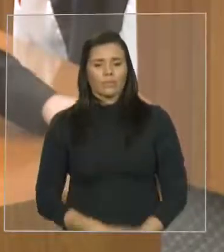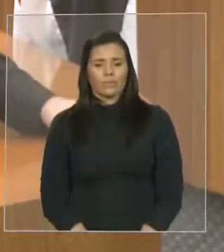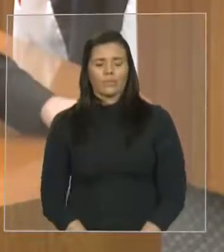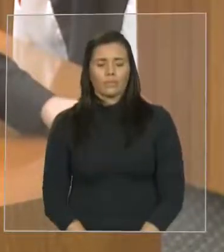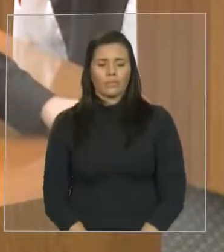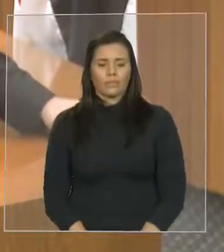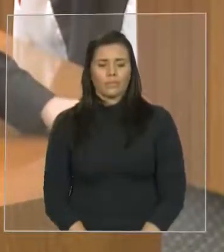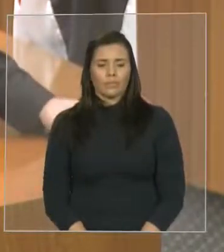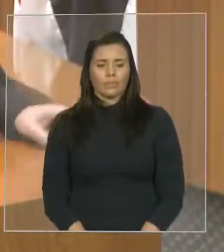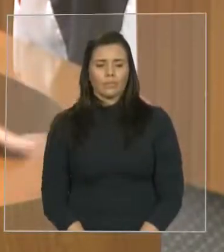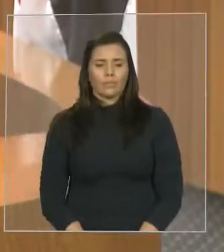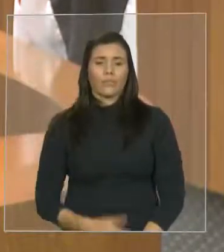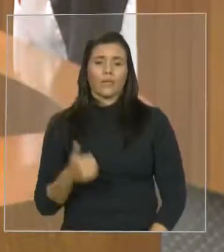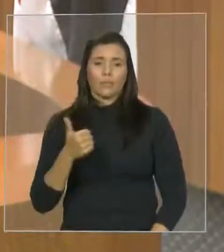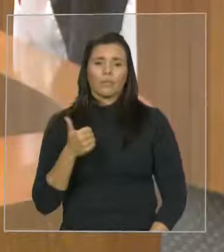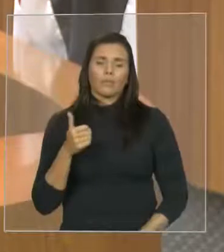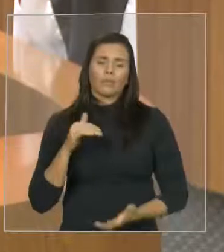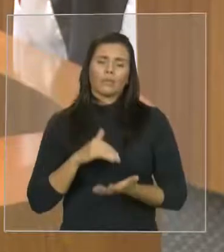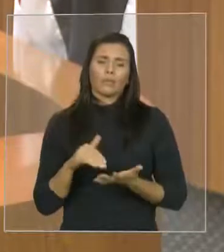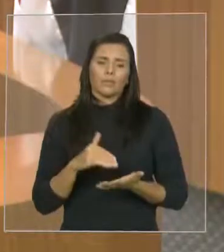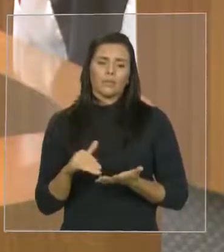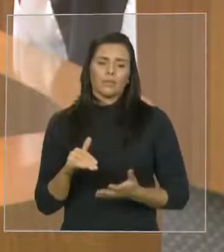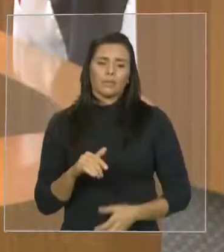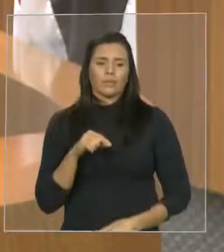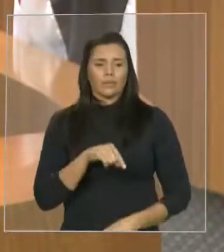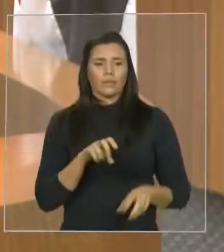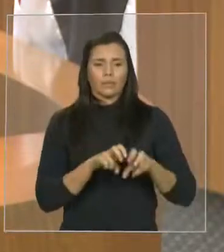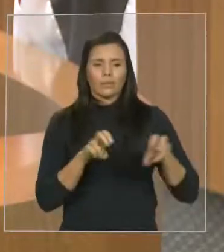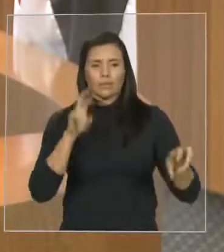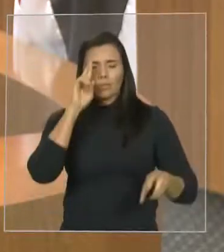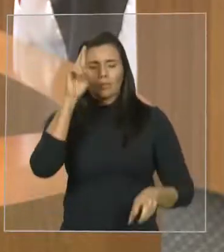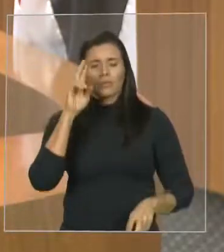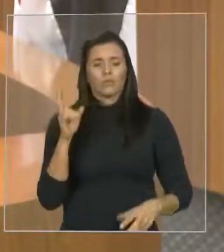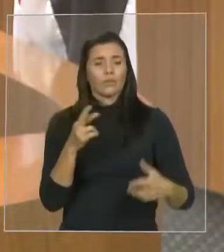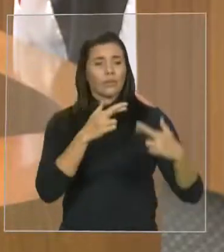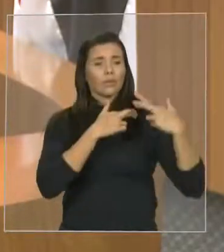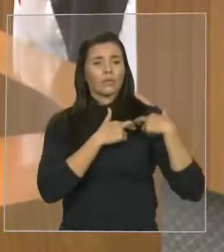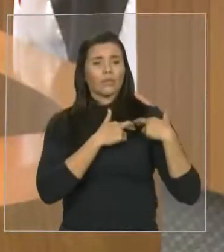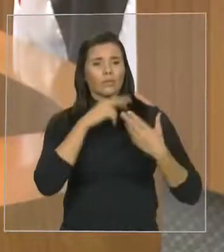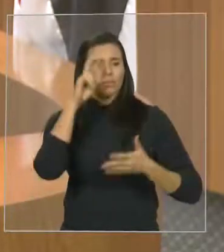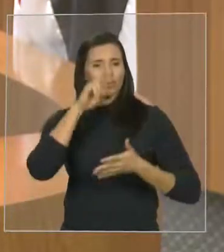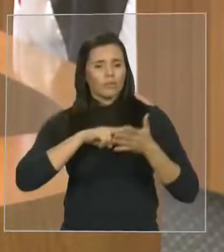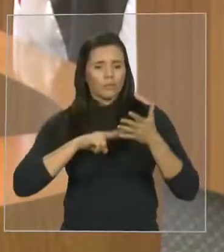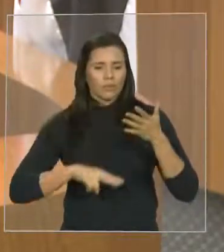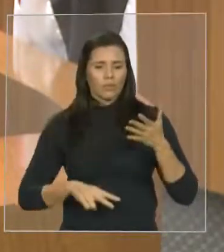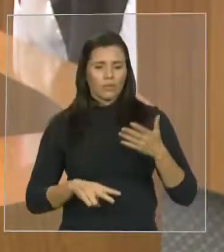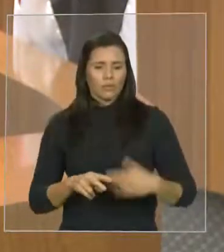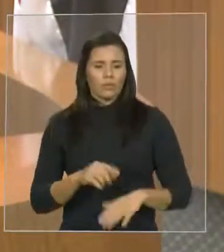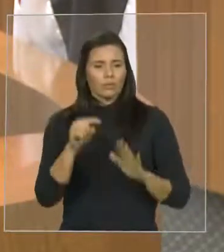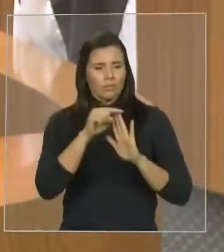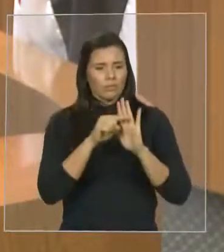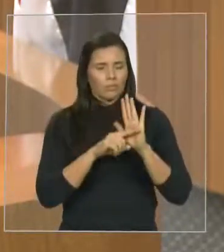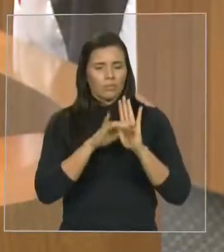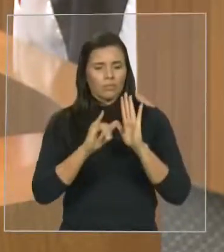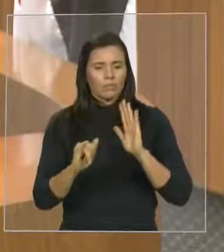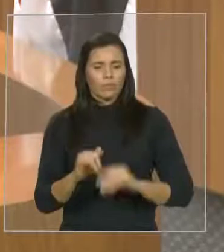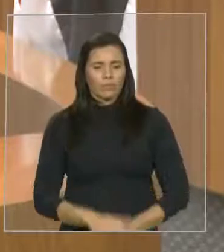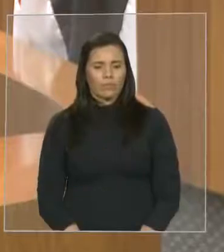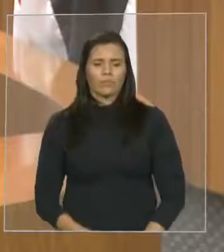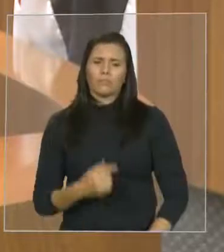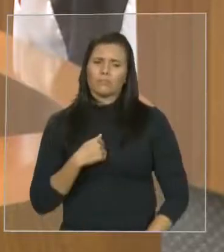primeira secretaria da mesa diretora, que é responsável por ler os expedientes. E confesso que